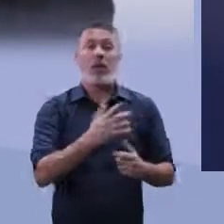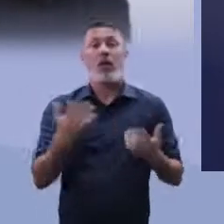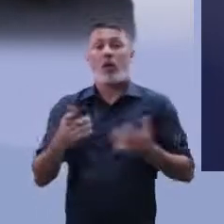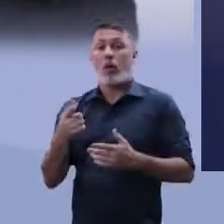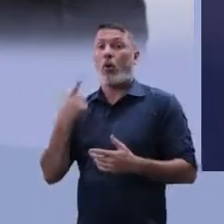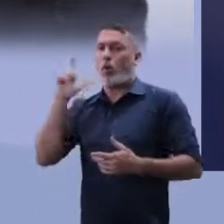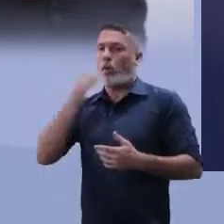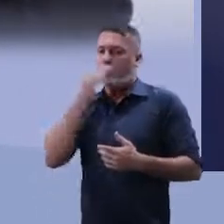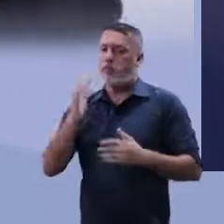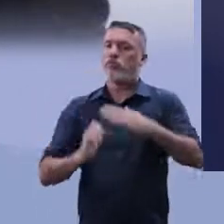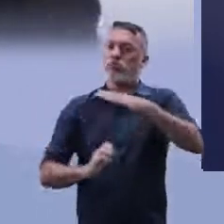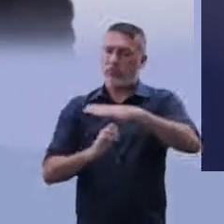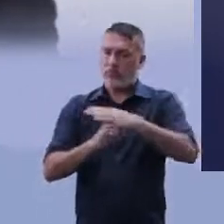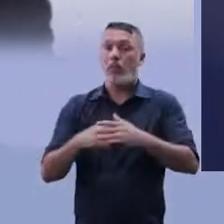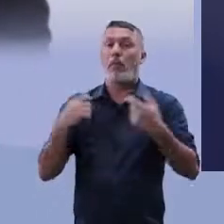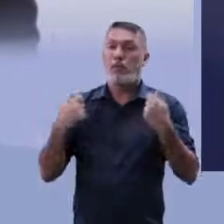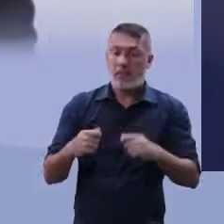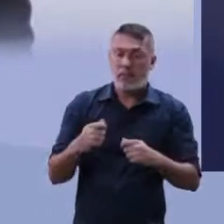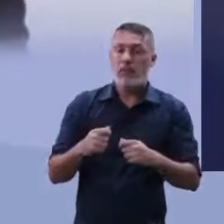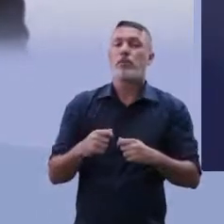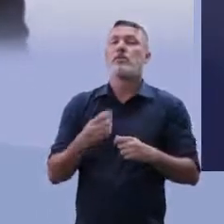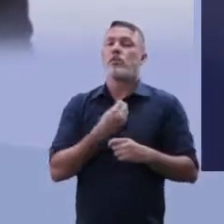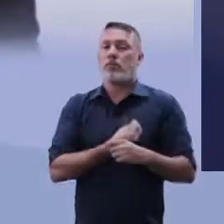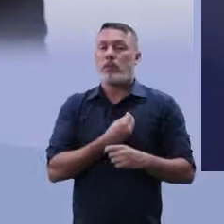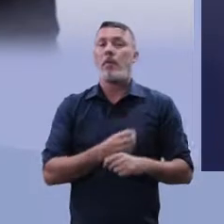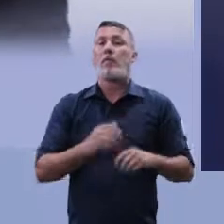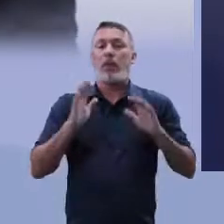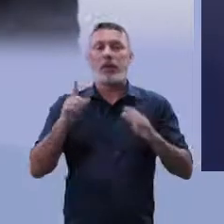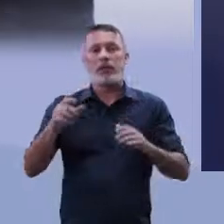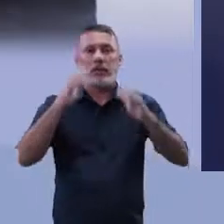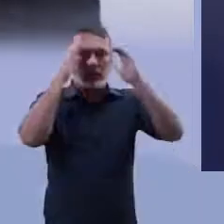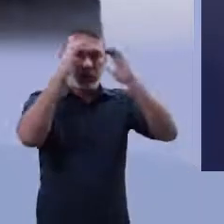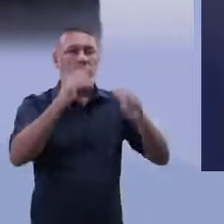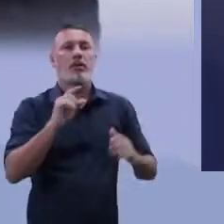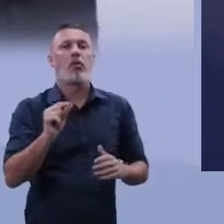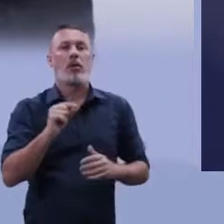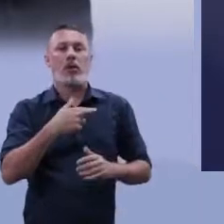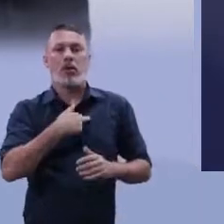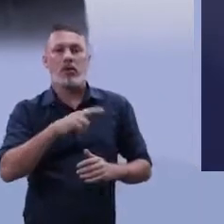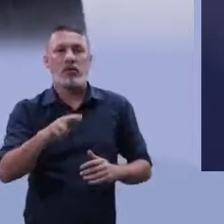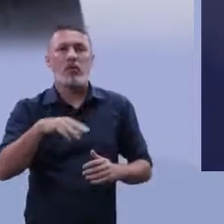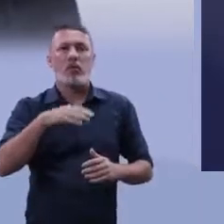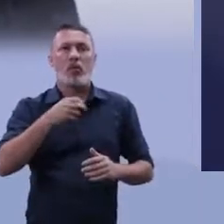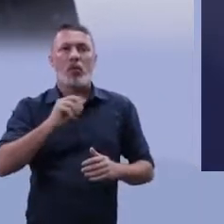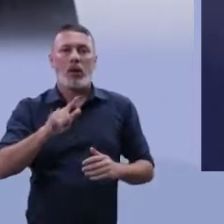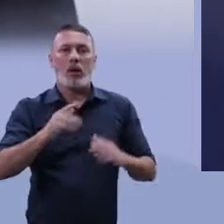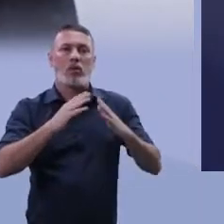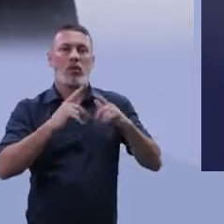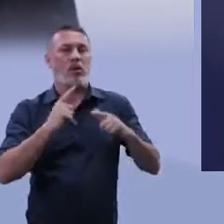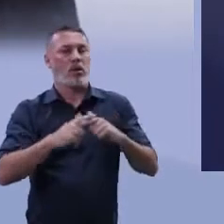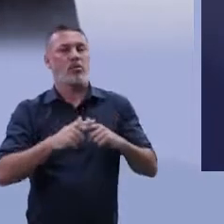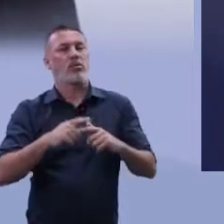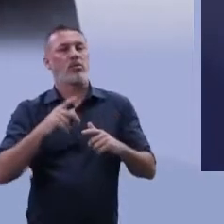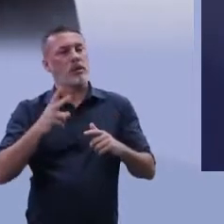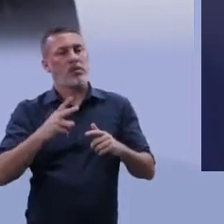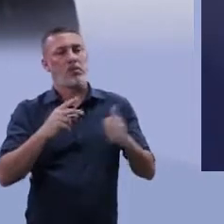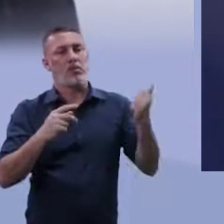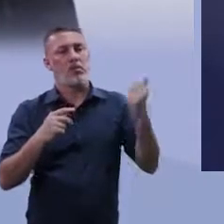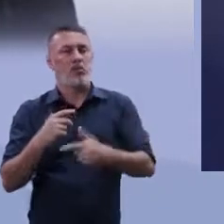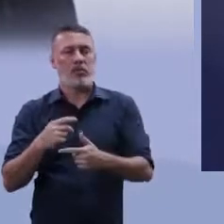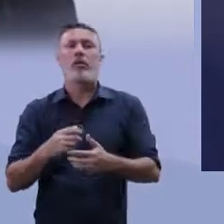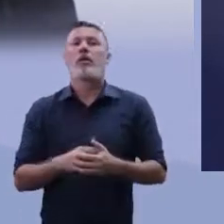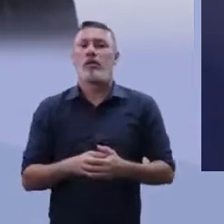pensamento aí, grifado aí para você entender. Deve existir desde que subordinado no que diz respeito à religião e à moral à igreja, a qual visa o